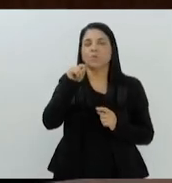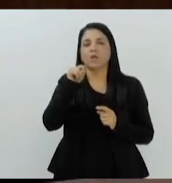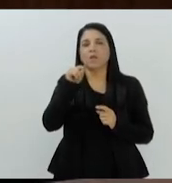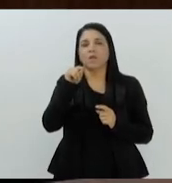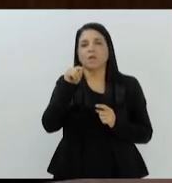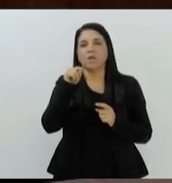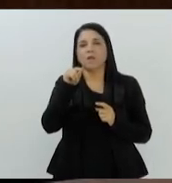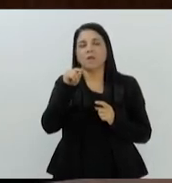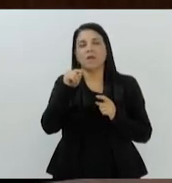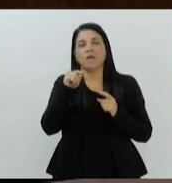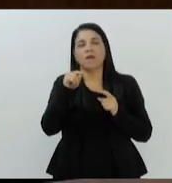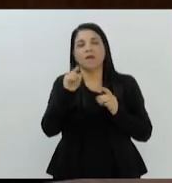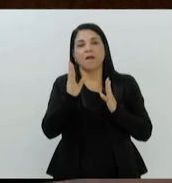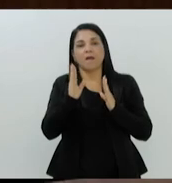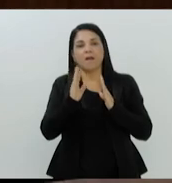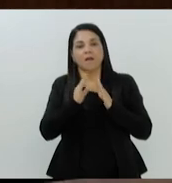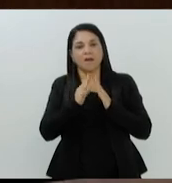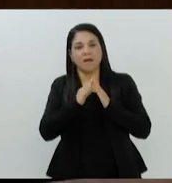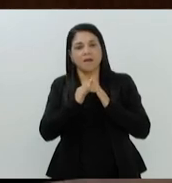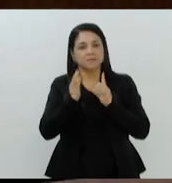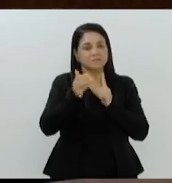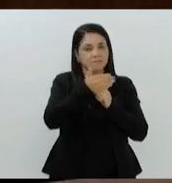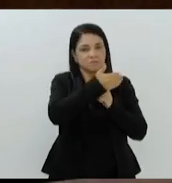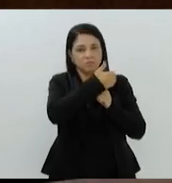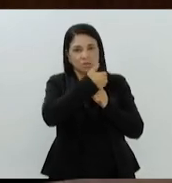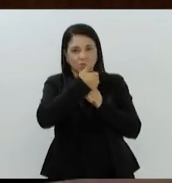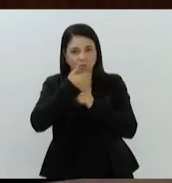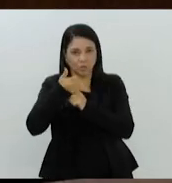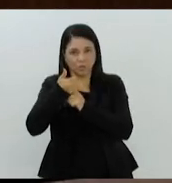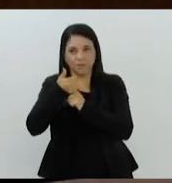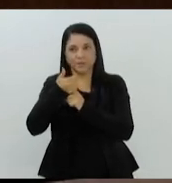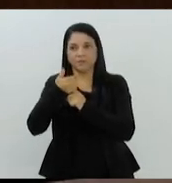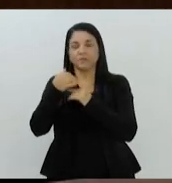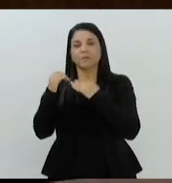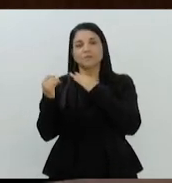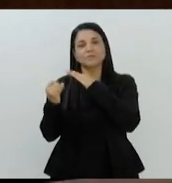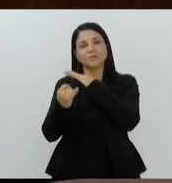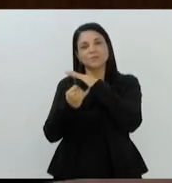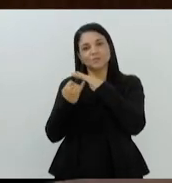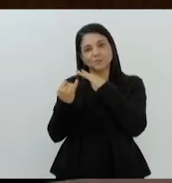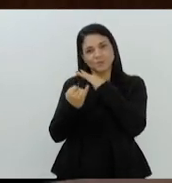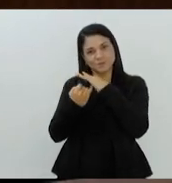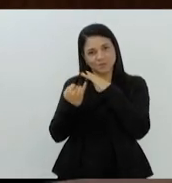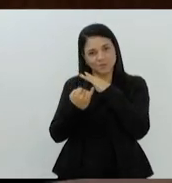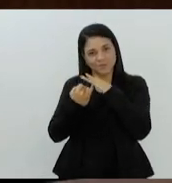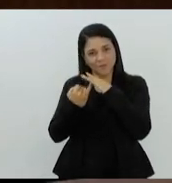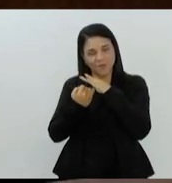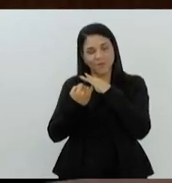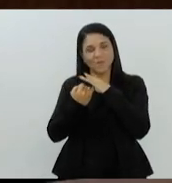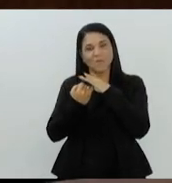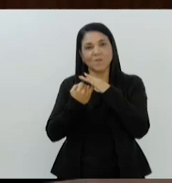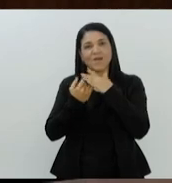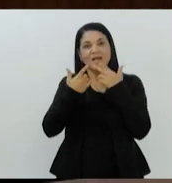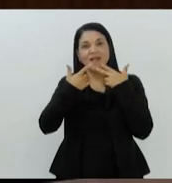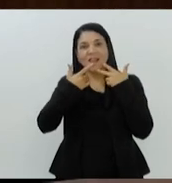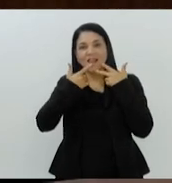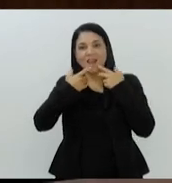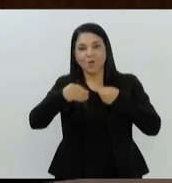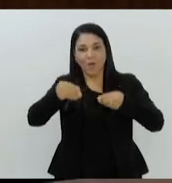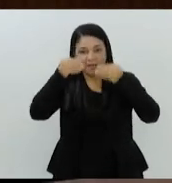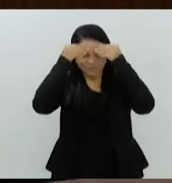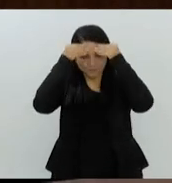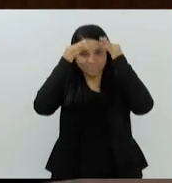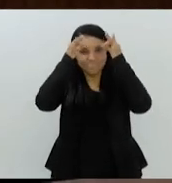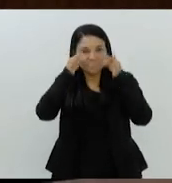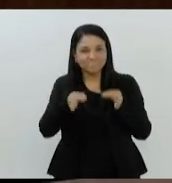essas casas de acolhimento institucional, estou falando a linguagem certa, né? Não é mais casa